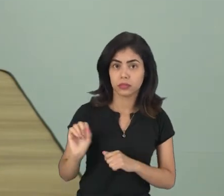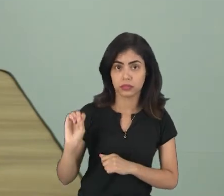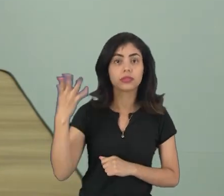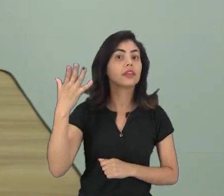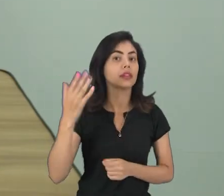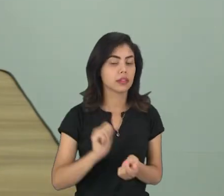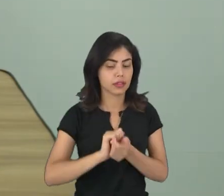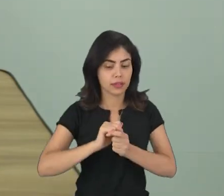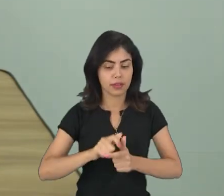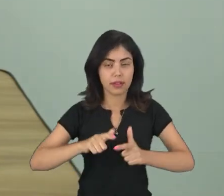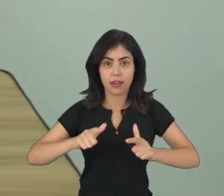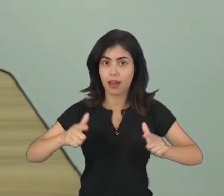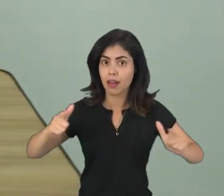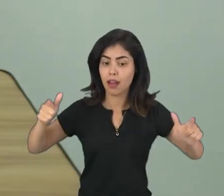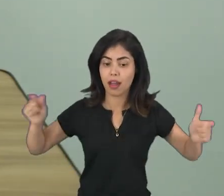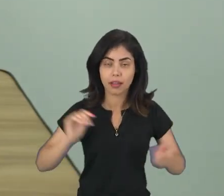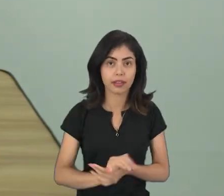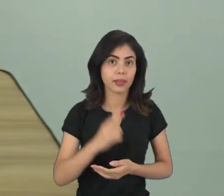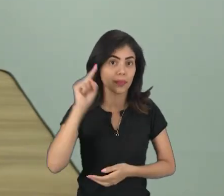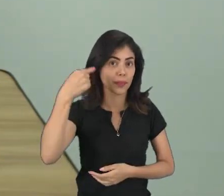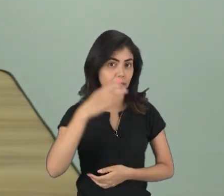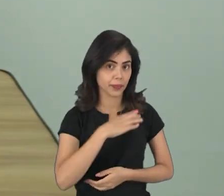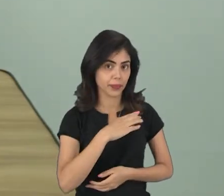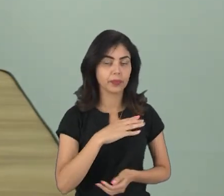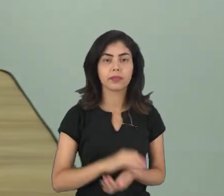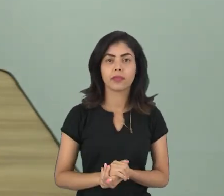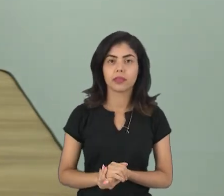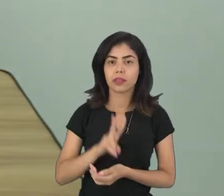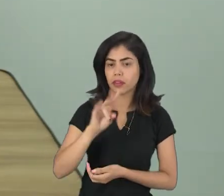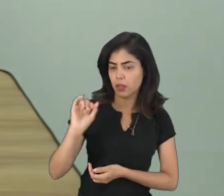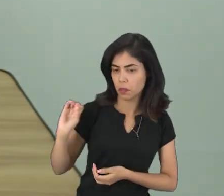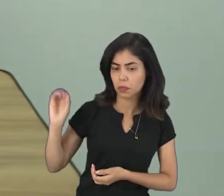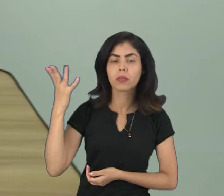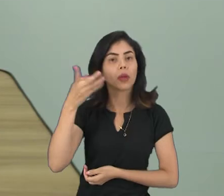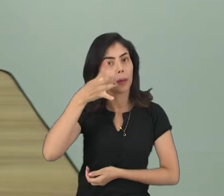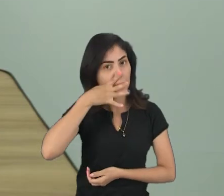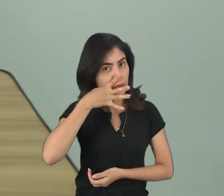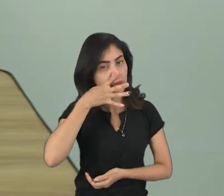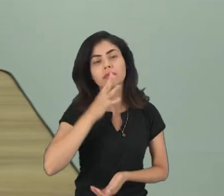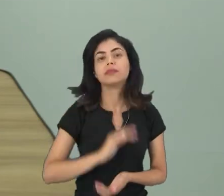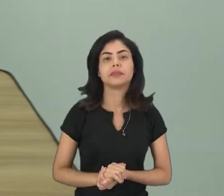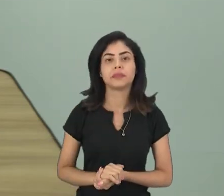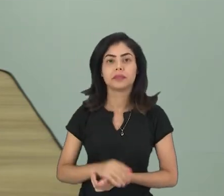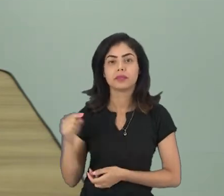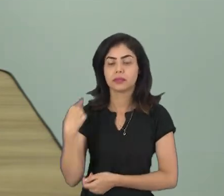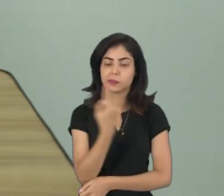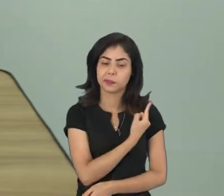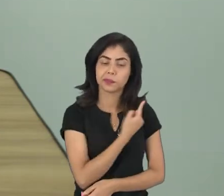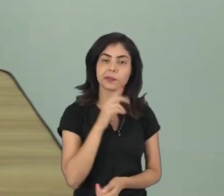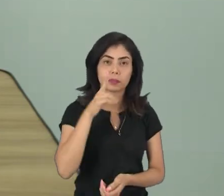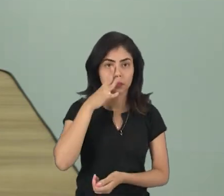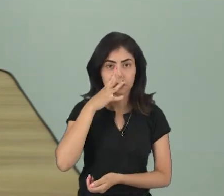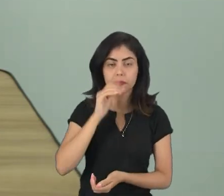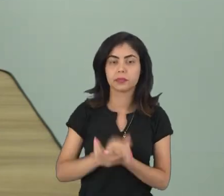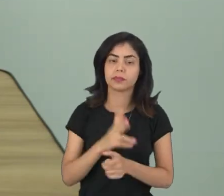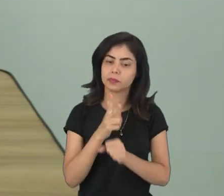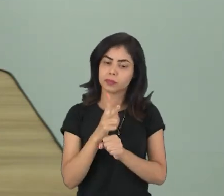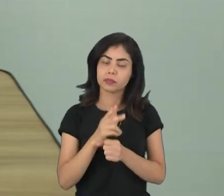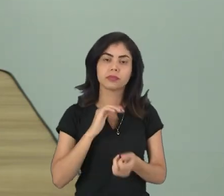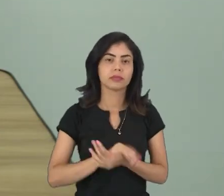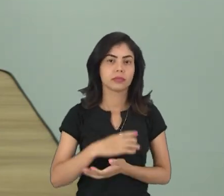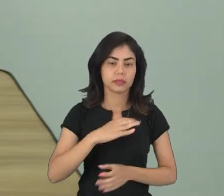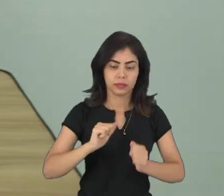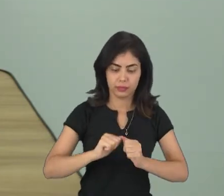o crescimento naquela cidade, que foi o que ocorreu, o que nós observamos, o que nós assistimos no vídeo. A cidade